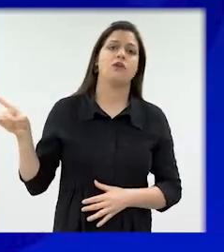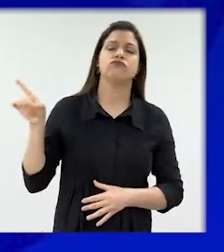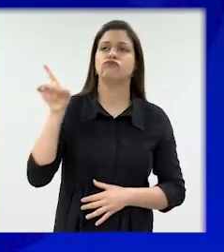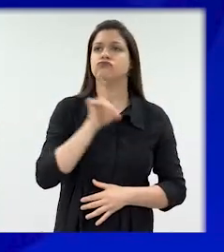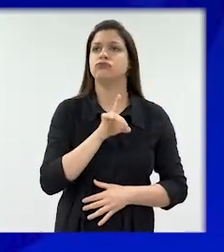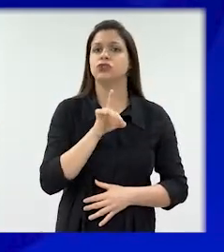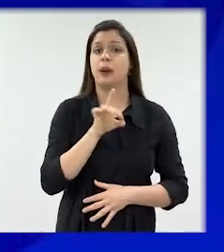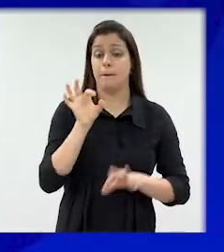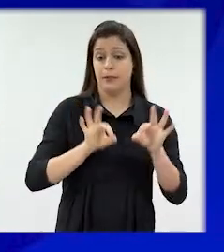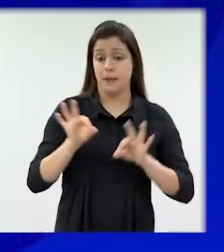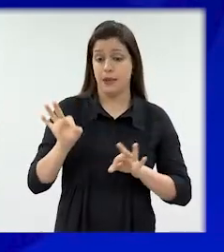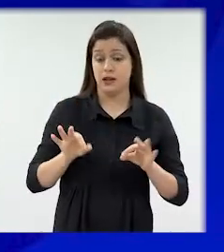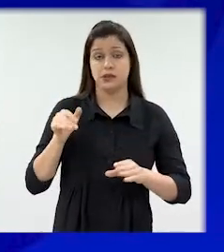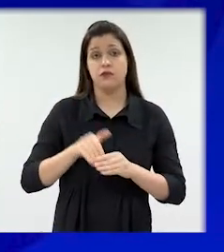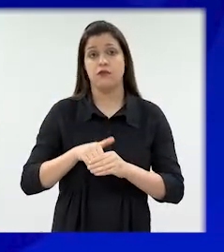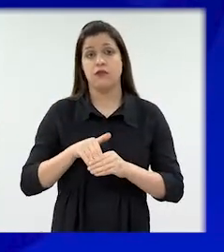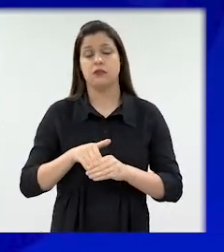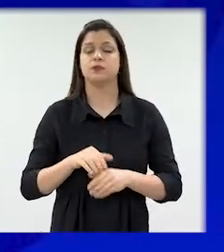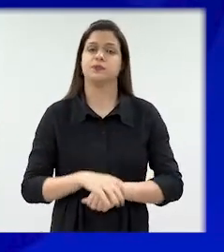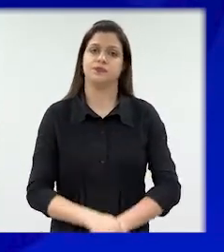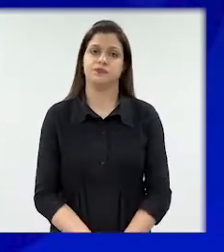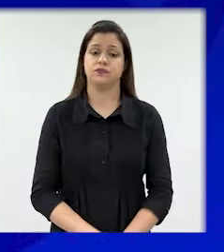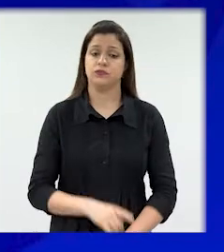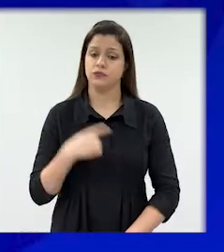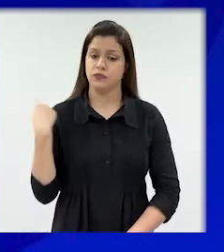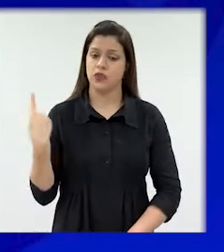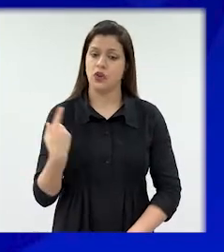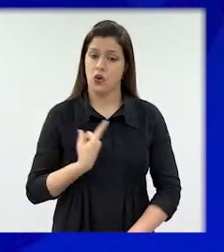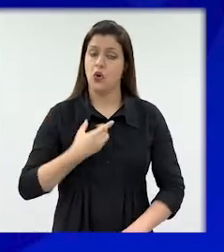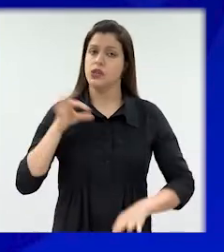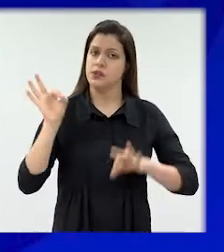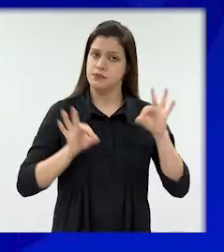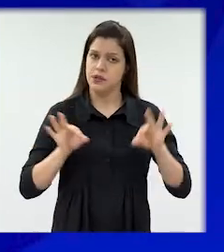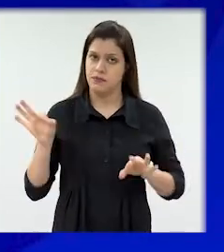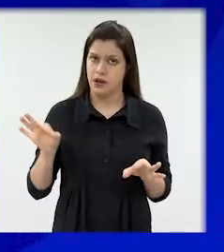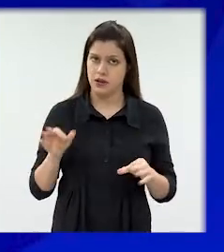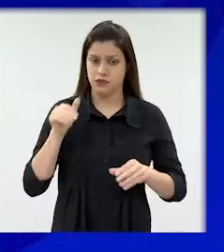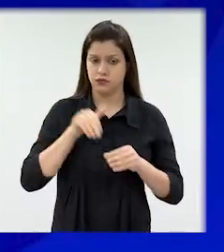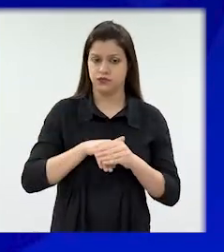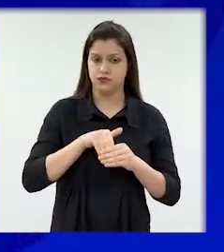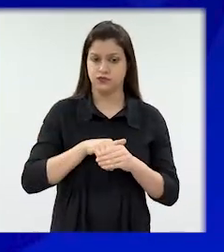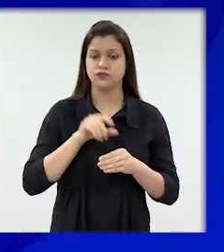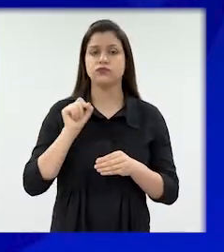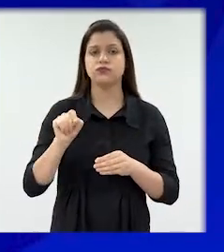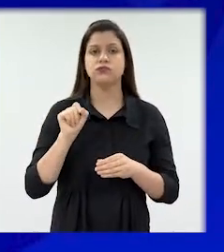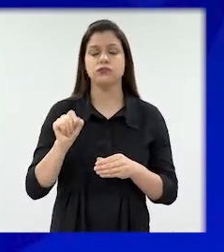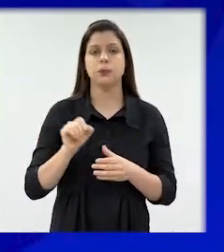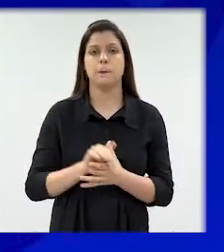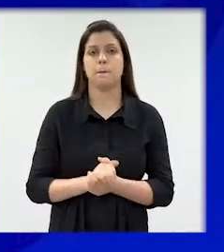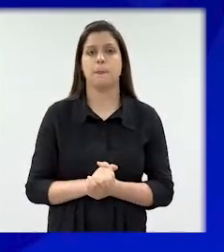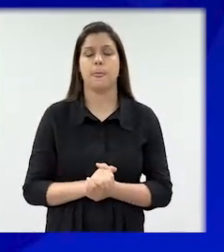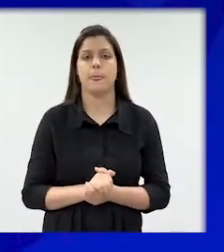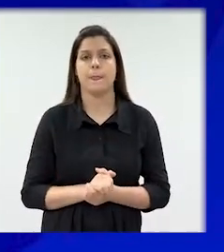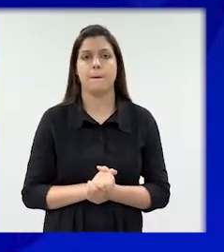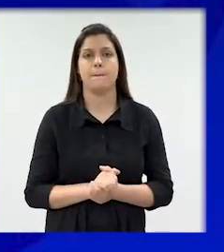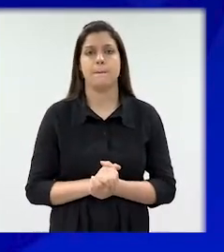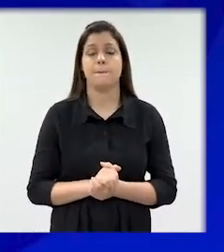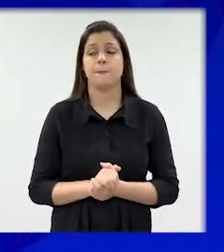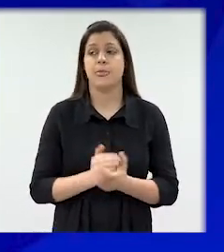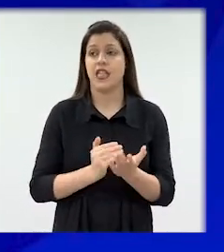pleito? Nós estamos agora preparando as urnas, revisando as